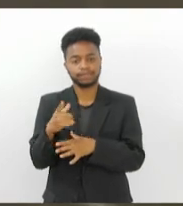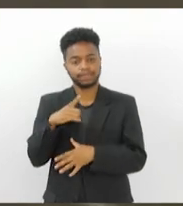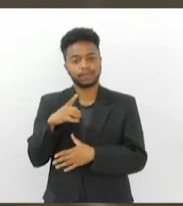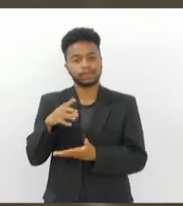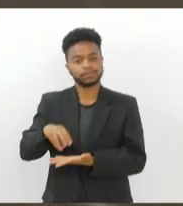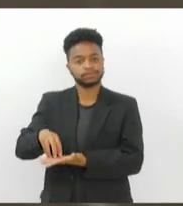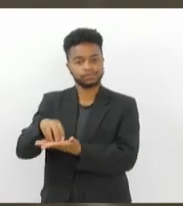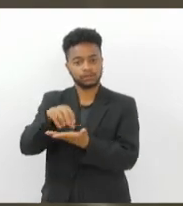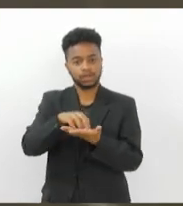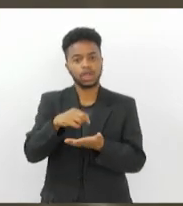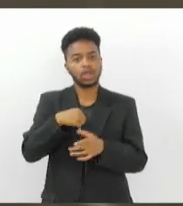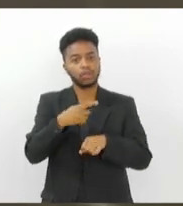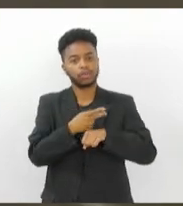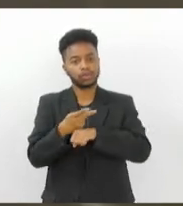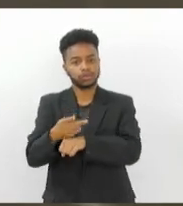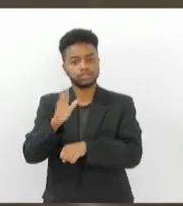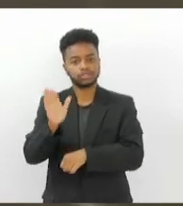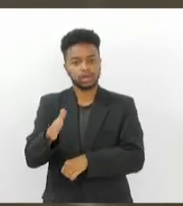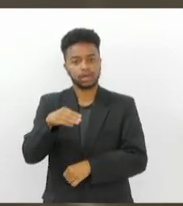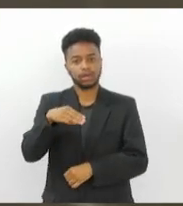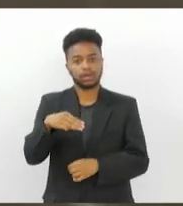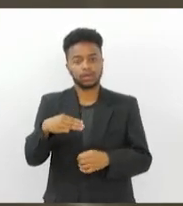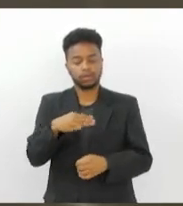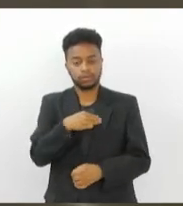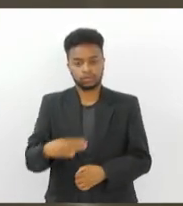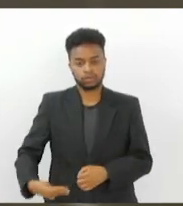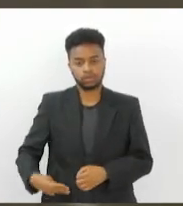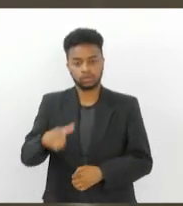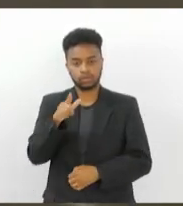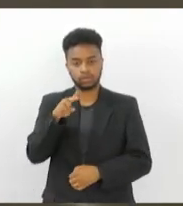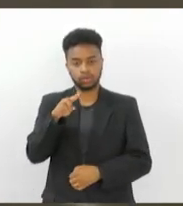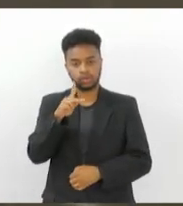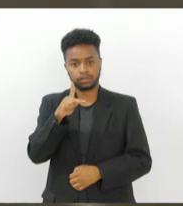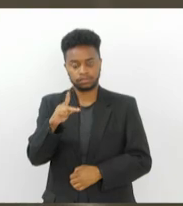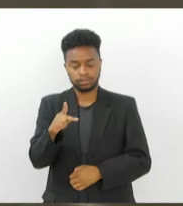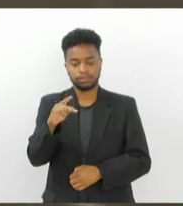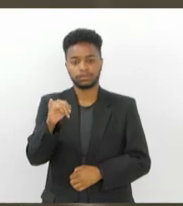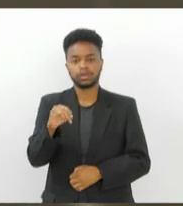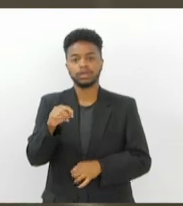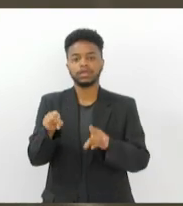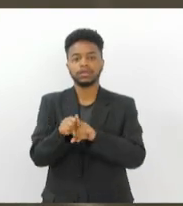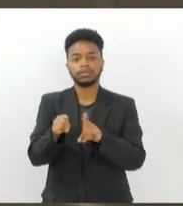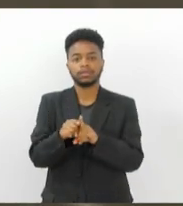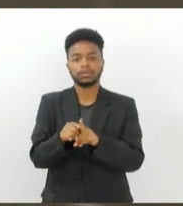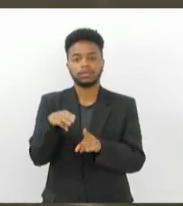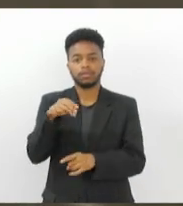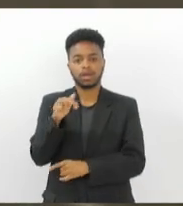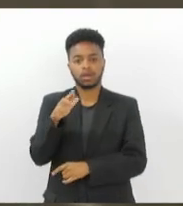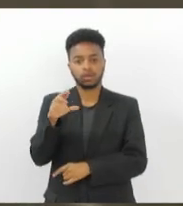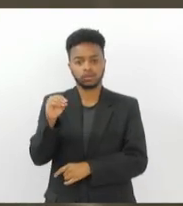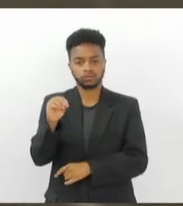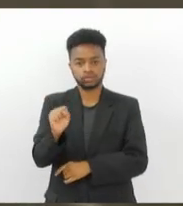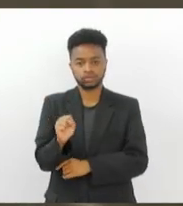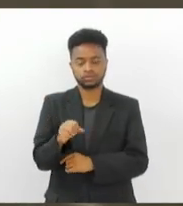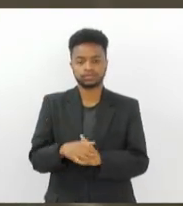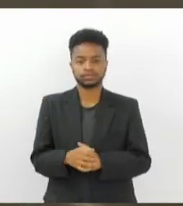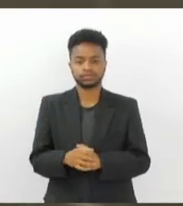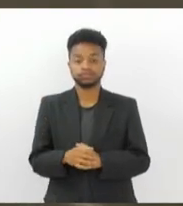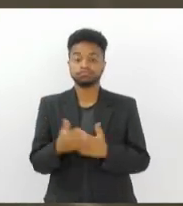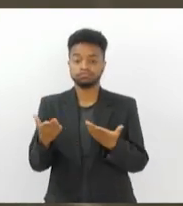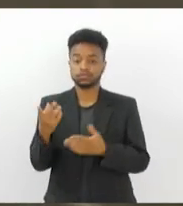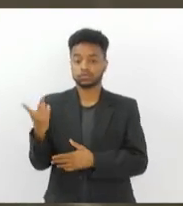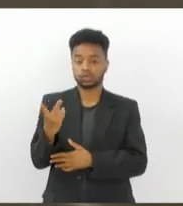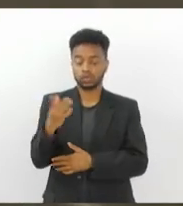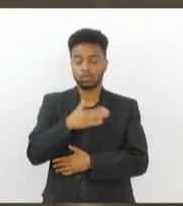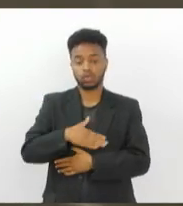INSS Eu já procurei o ministro lup através também do Marcos Fernandes que é o superintendente do INSS do Estado do Rio de Janeiro e e ele gostou